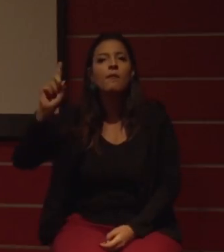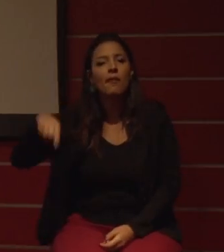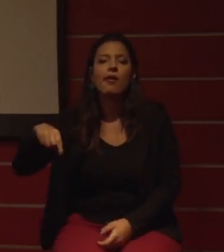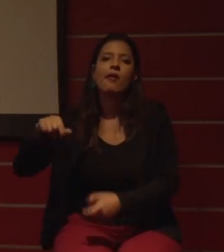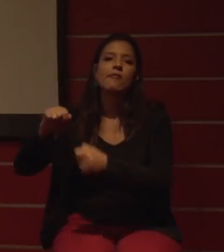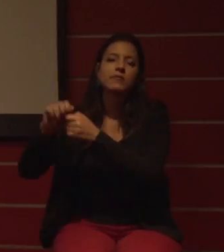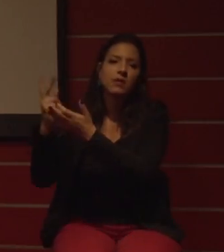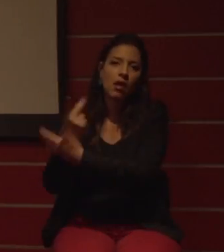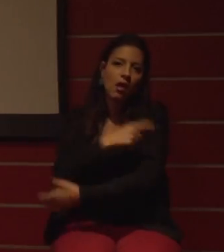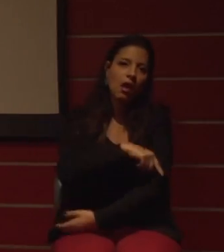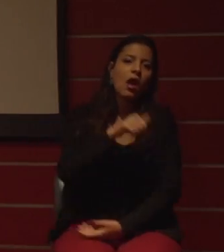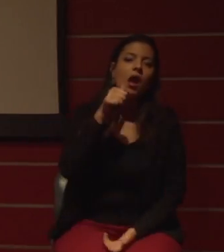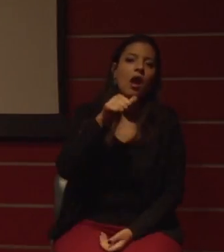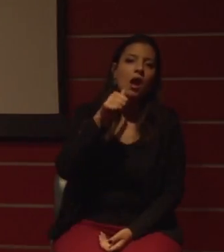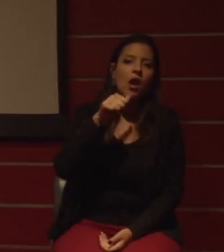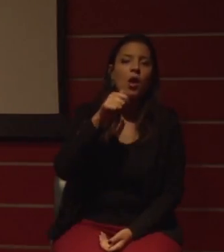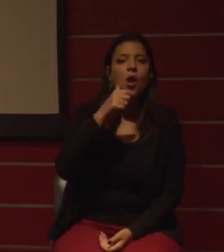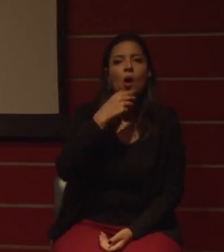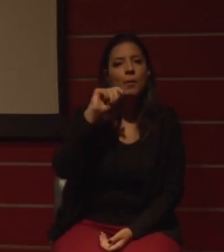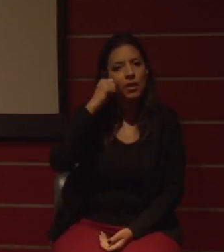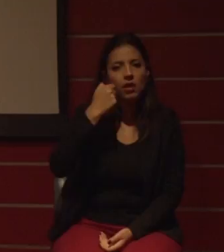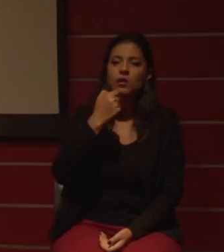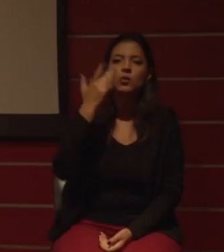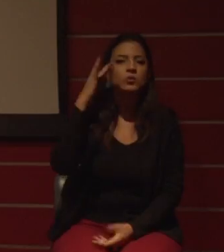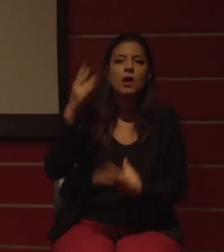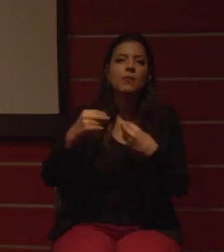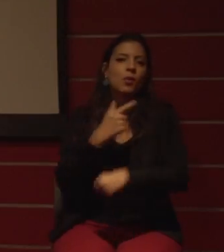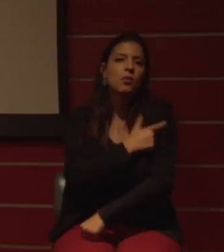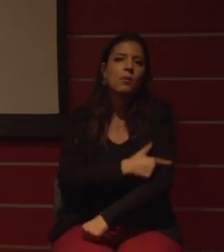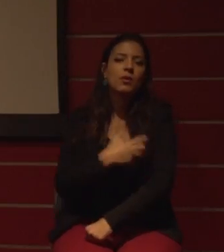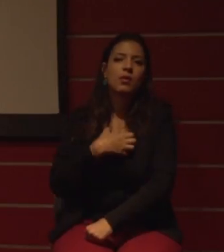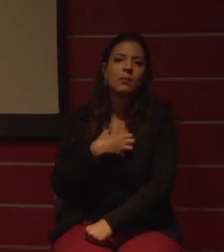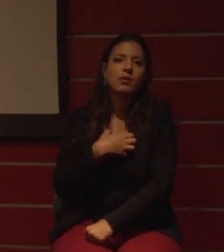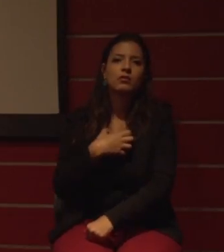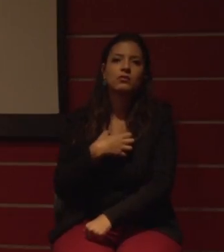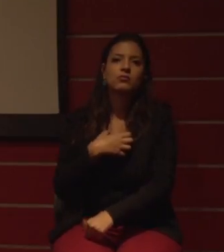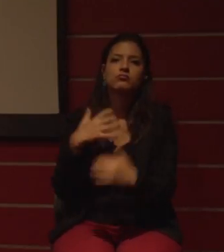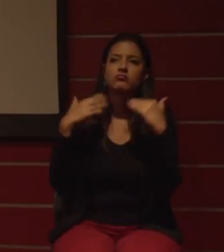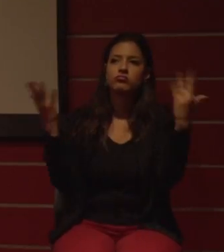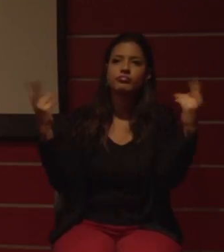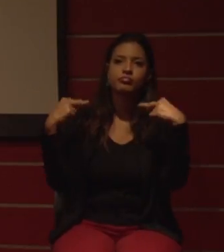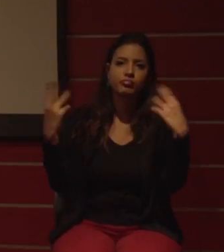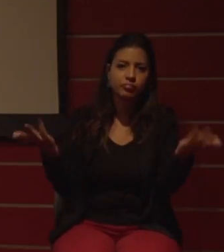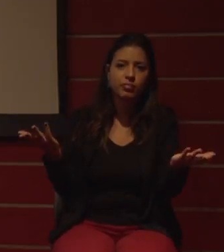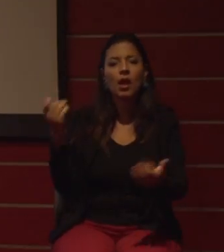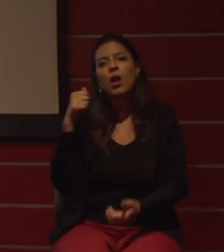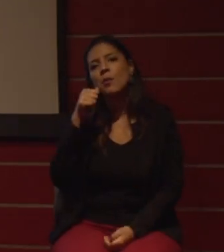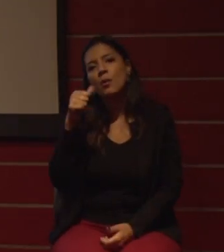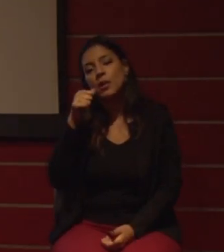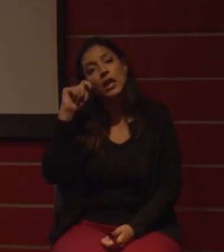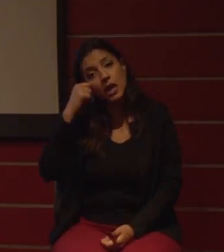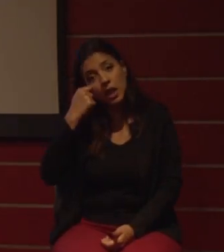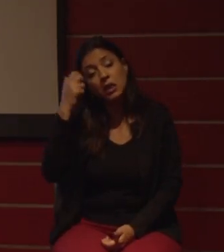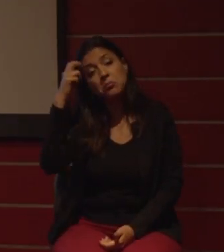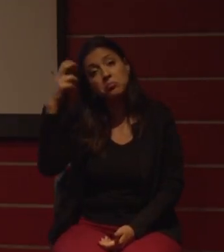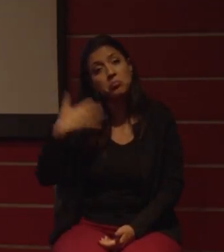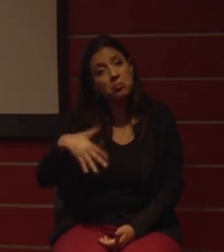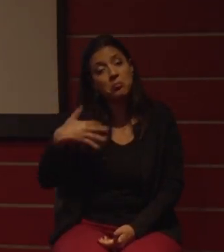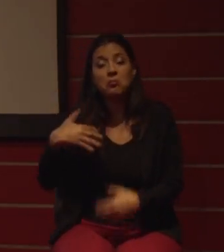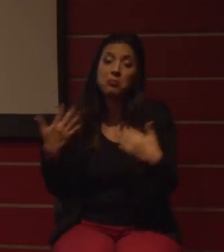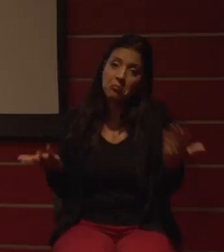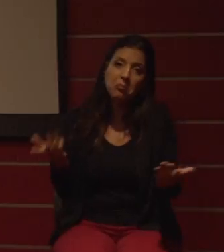negro ou a mulher negra não sabendo se comportar em público diante Então você tem uma mulher negra articulada então a a coisa